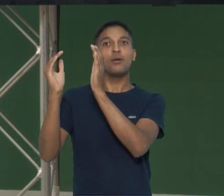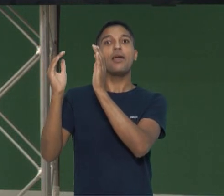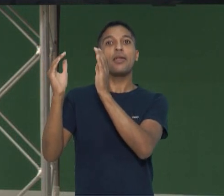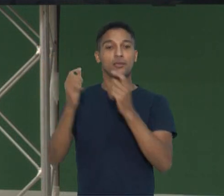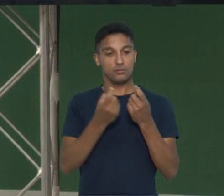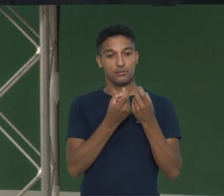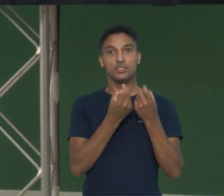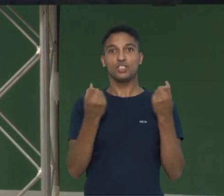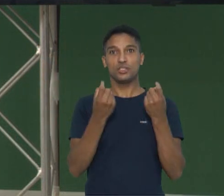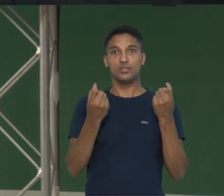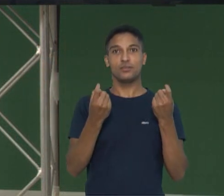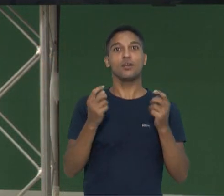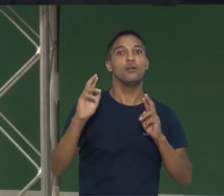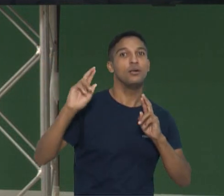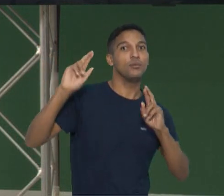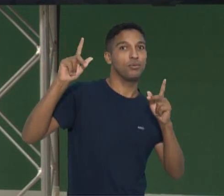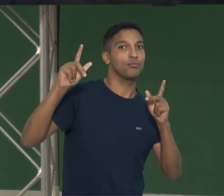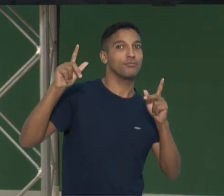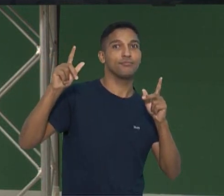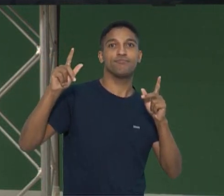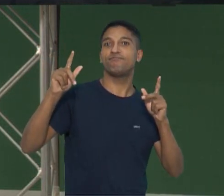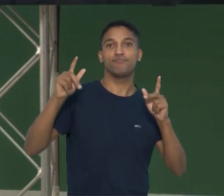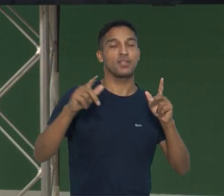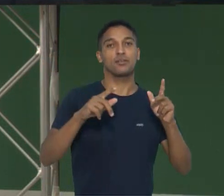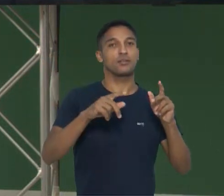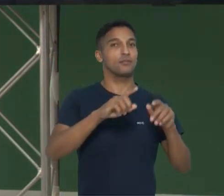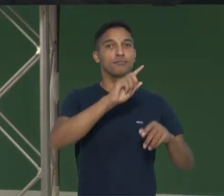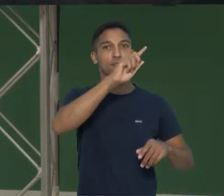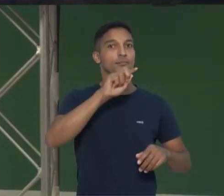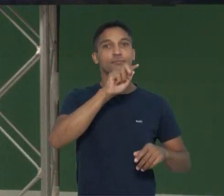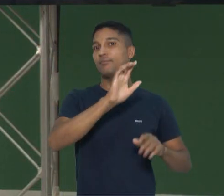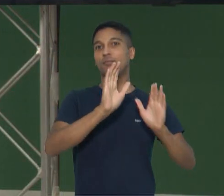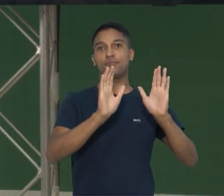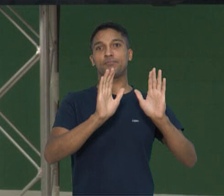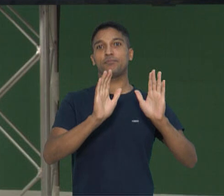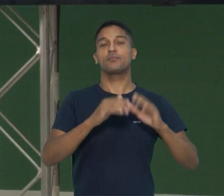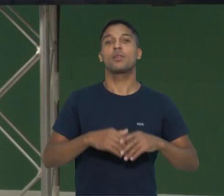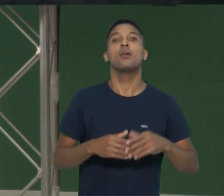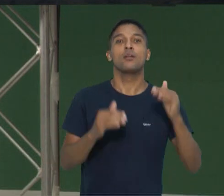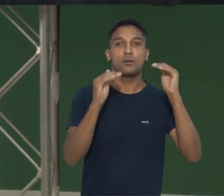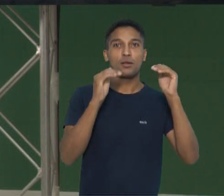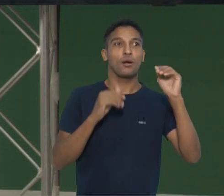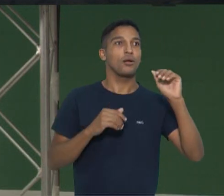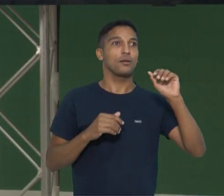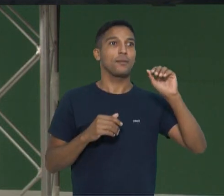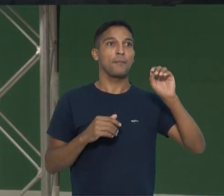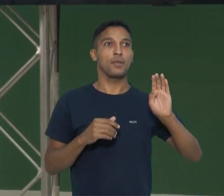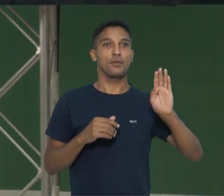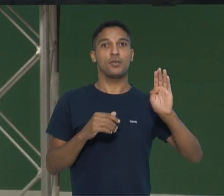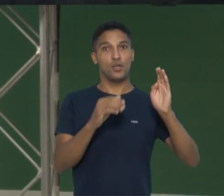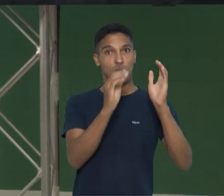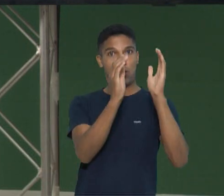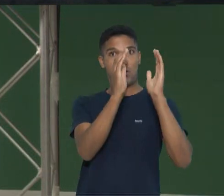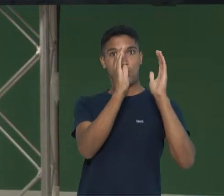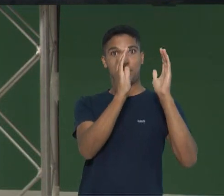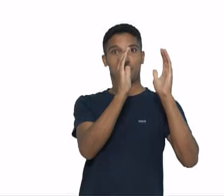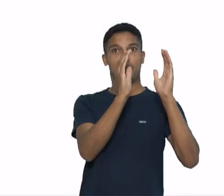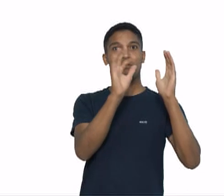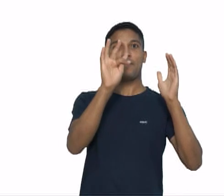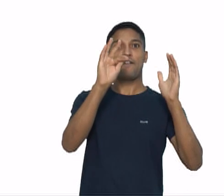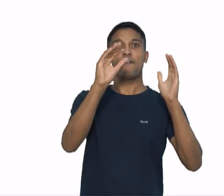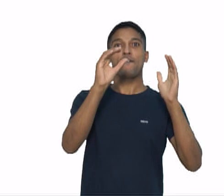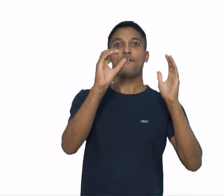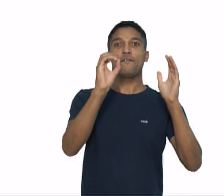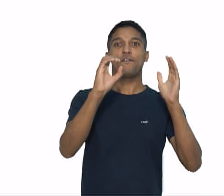ou y. Você descarta essa alternativa, vamos para a próxima. Primeiro foco, eu tenho que o foco